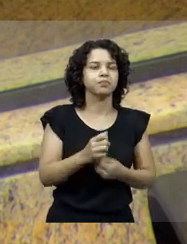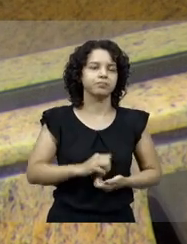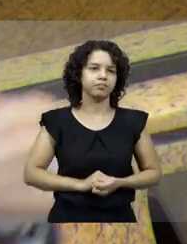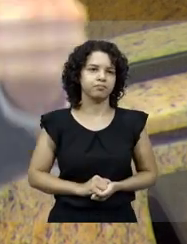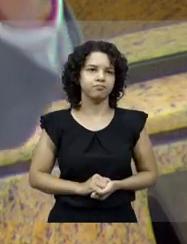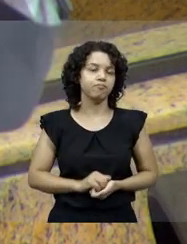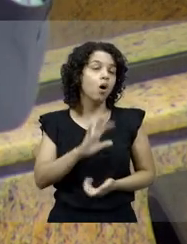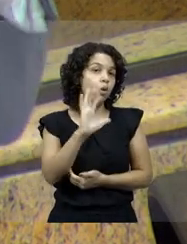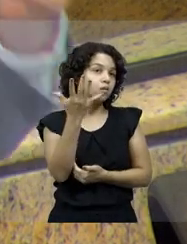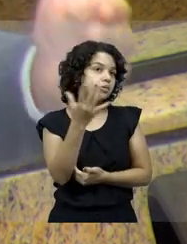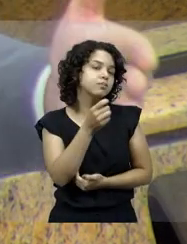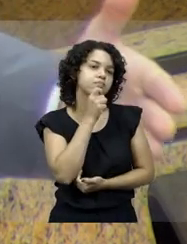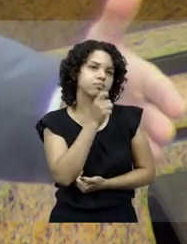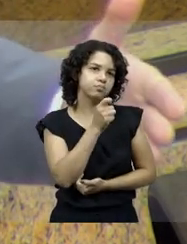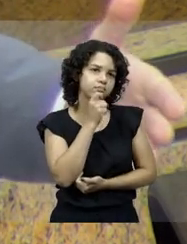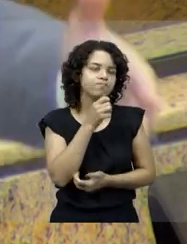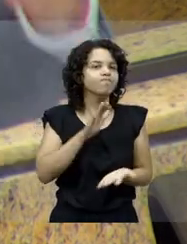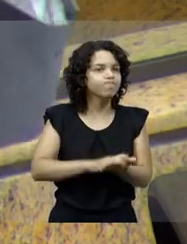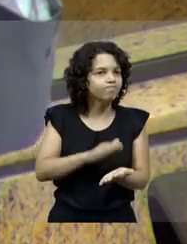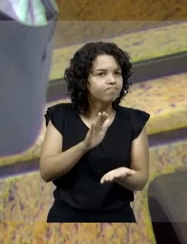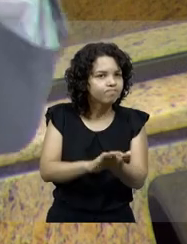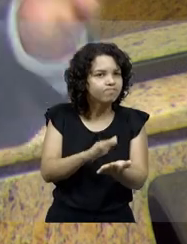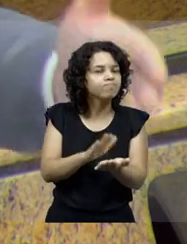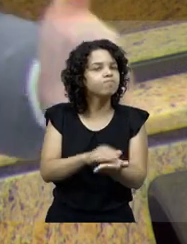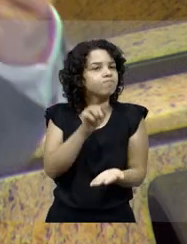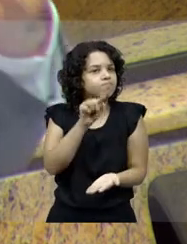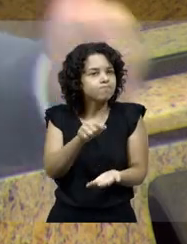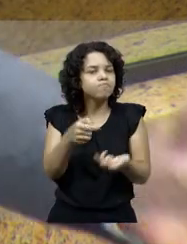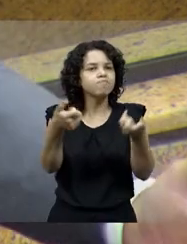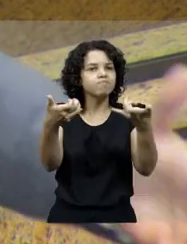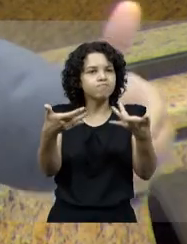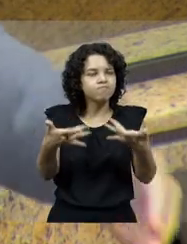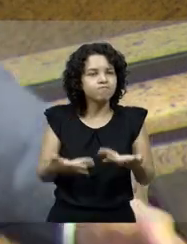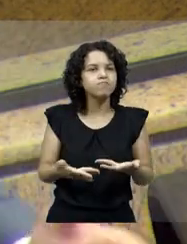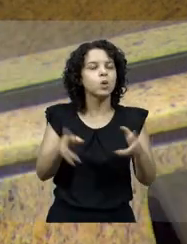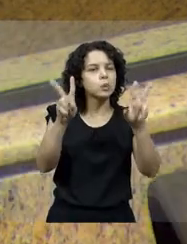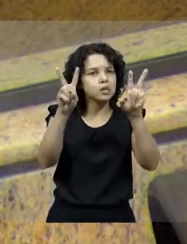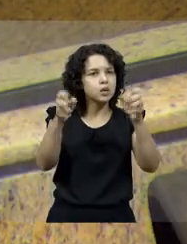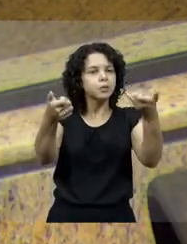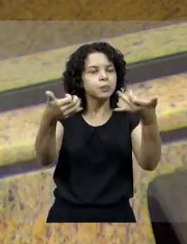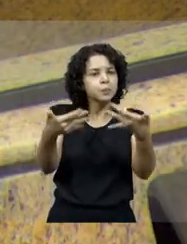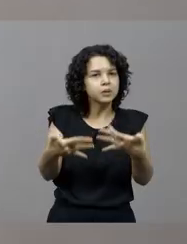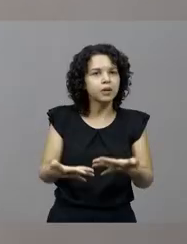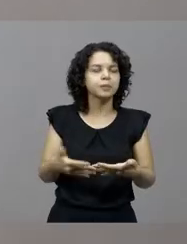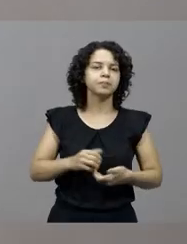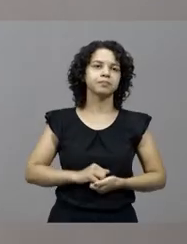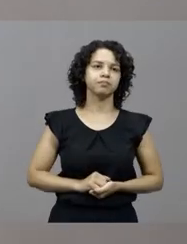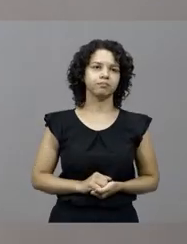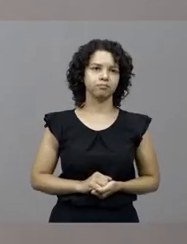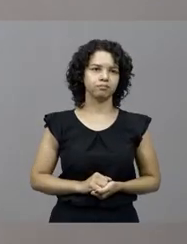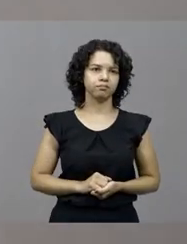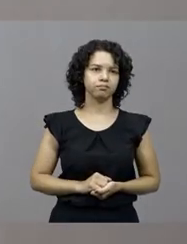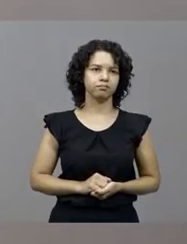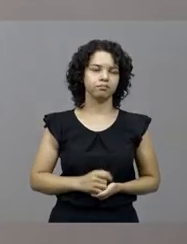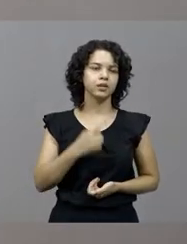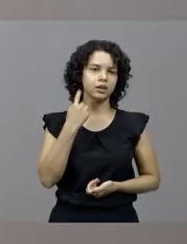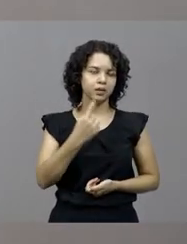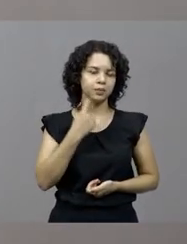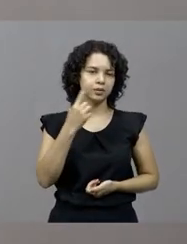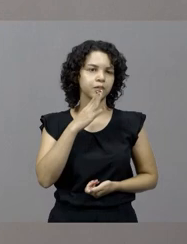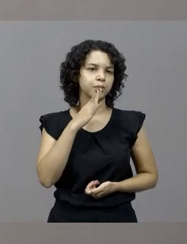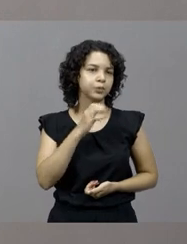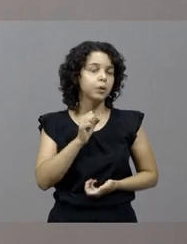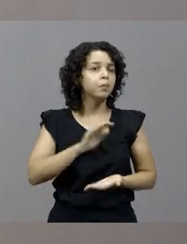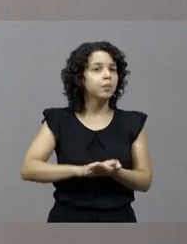acontecendo. Então, meus parabéns pela sua fala e pelo tema trazido à tribuna. Deputado Bruno, parabéns